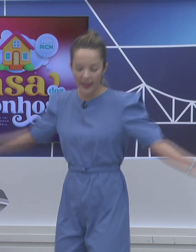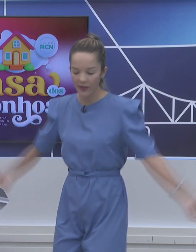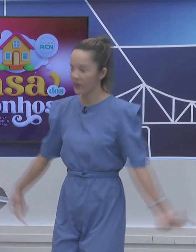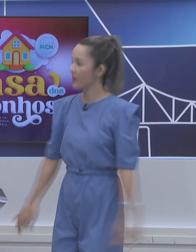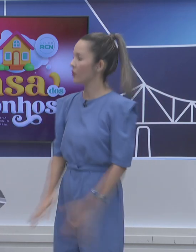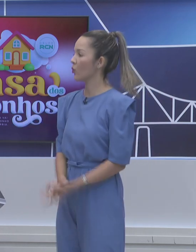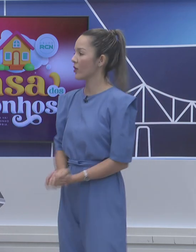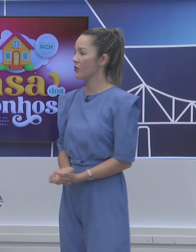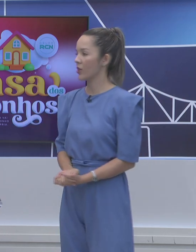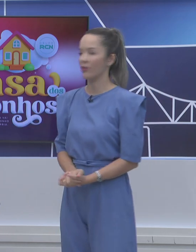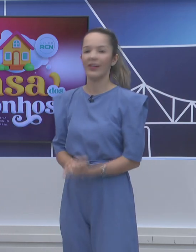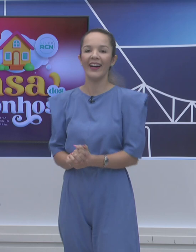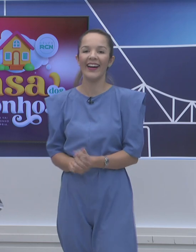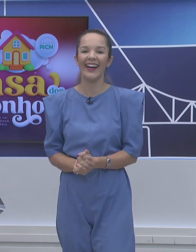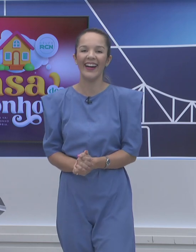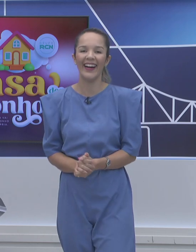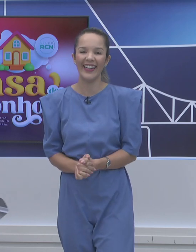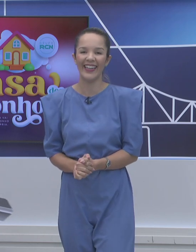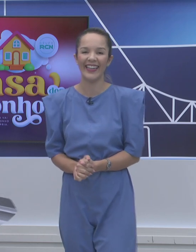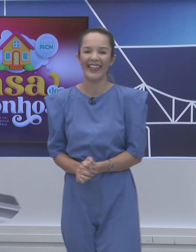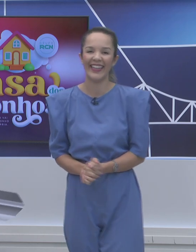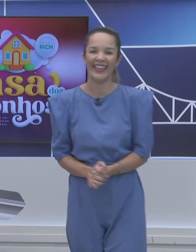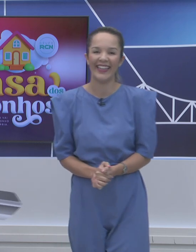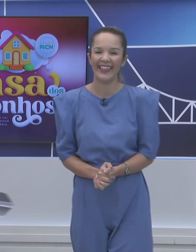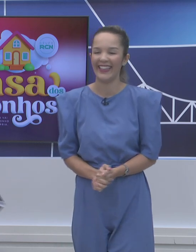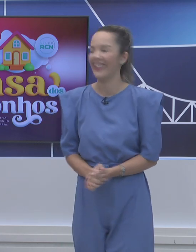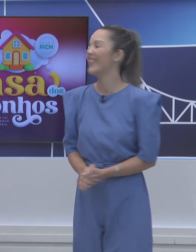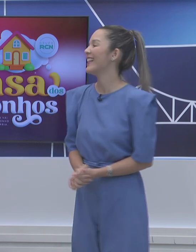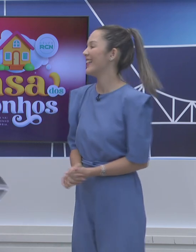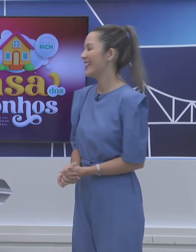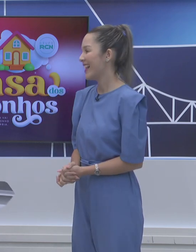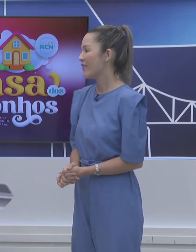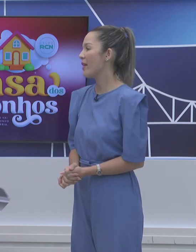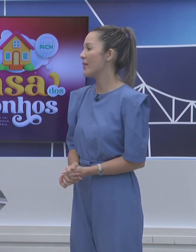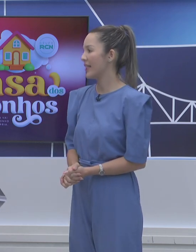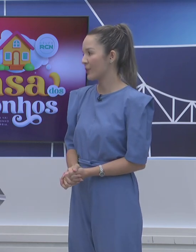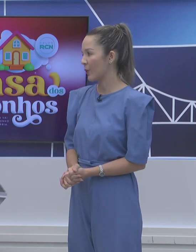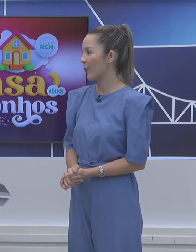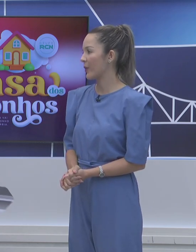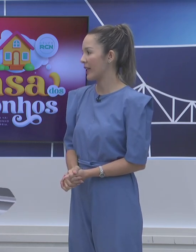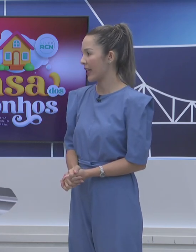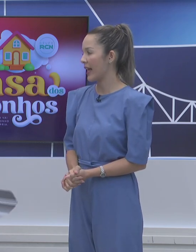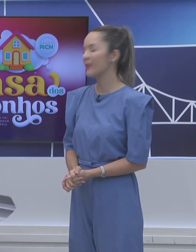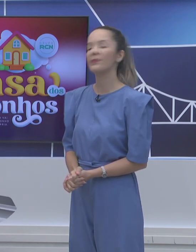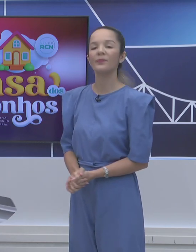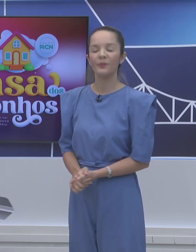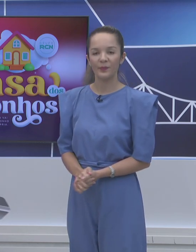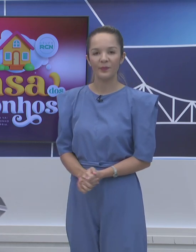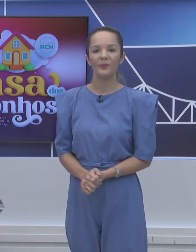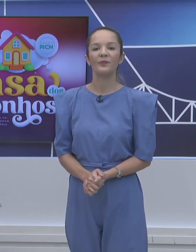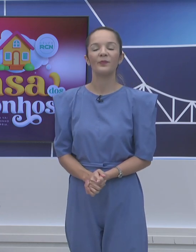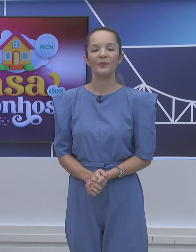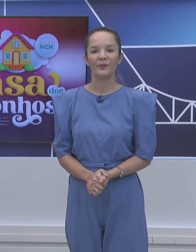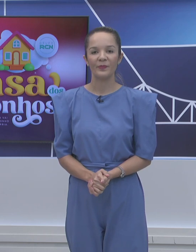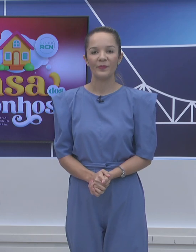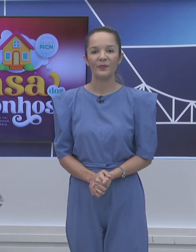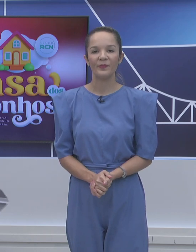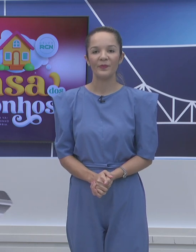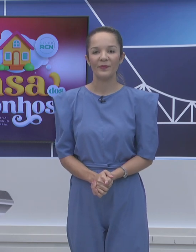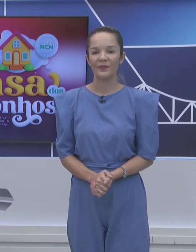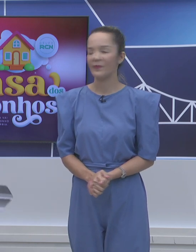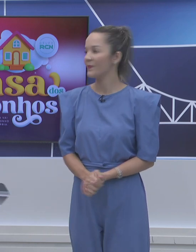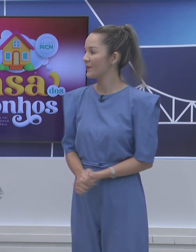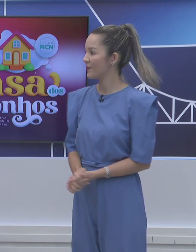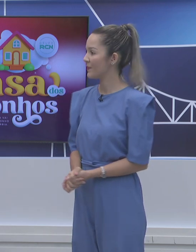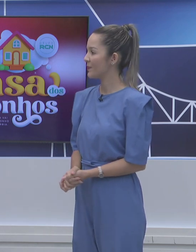tinha caído assim, dura no chão. Legal. E tinha torcida, tinha. Olha. Foi família muito legal, toda, viu? Né? Família tava lá, foi um sábado muito